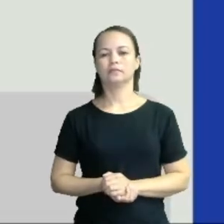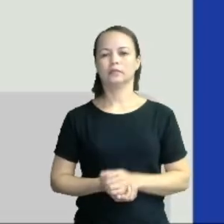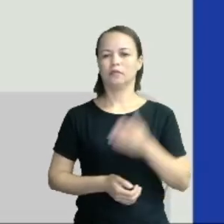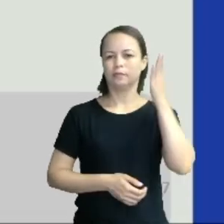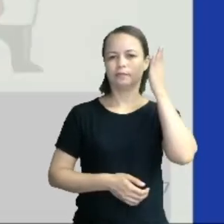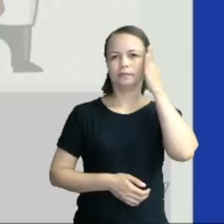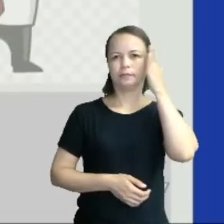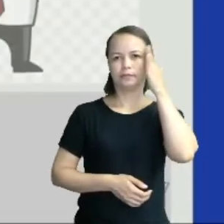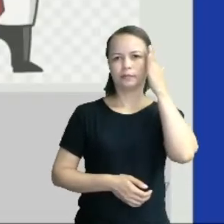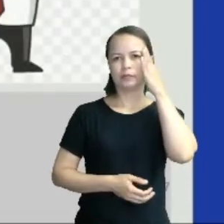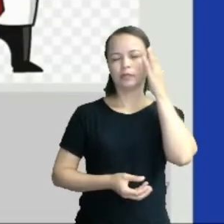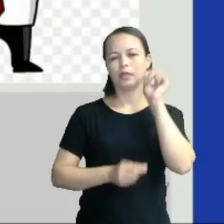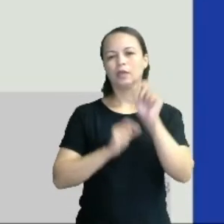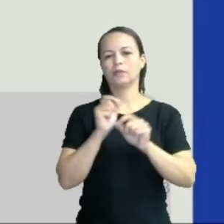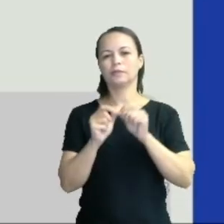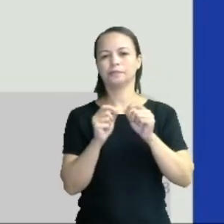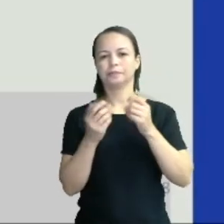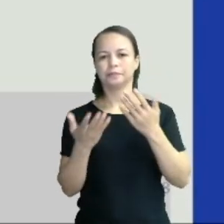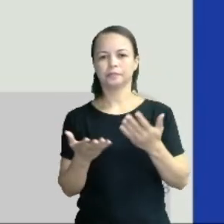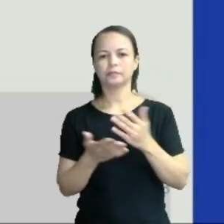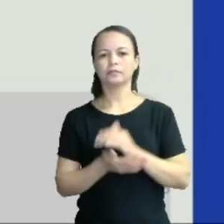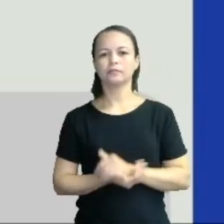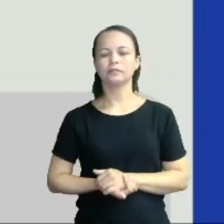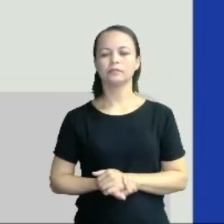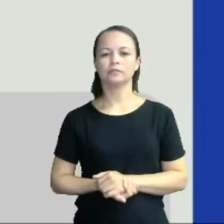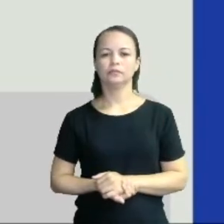Vamos entender o que são elas, né?